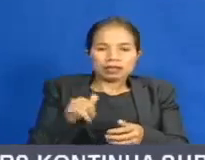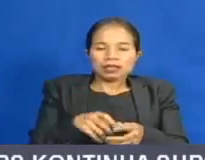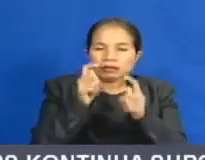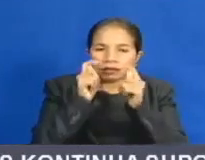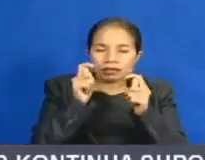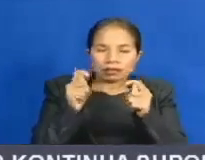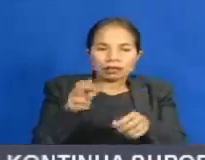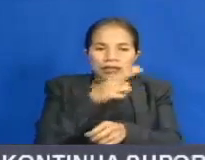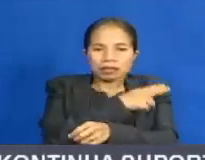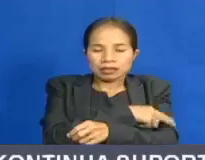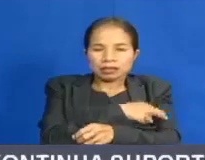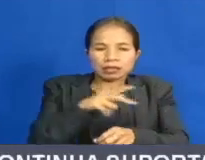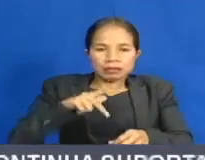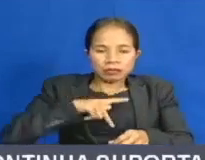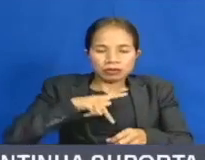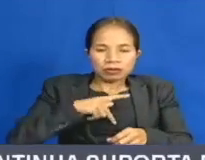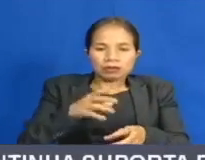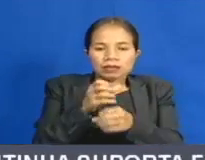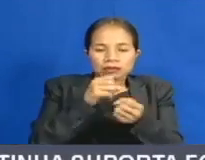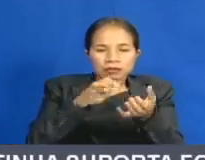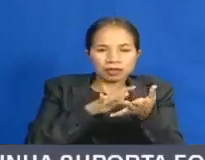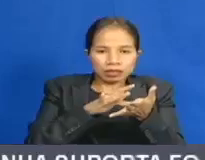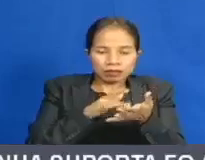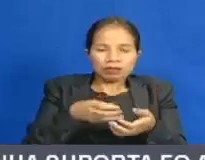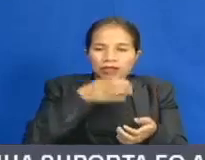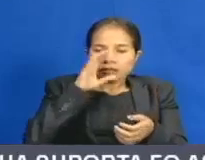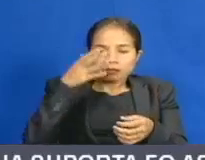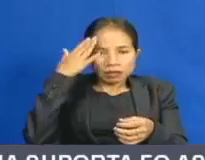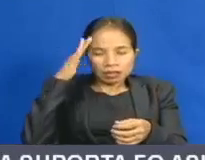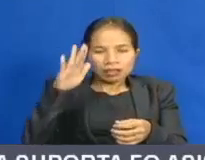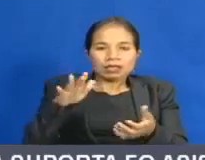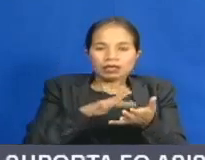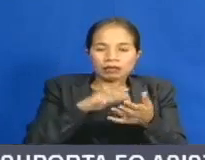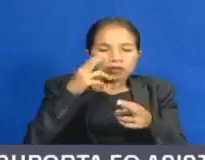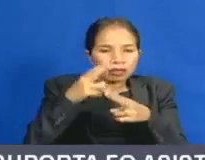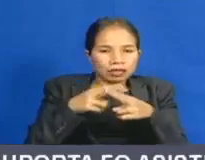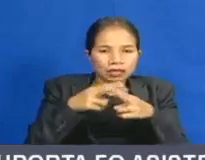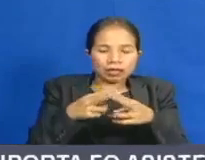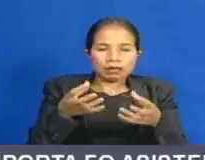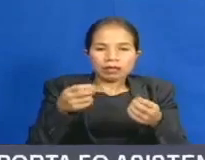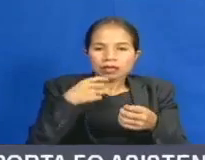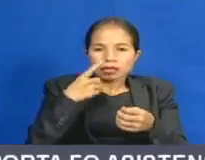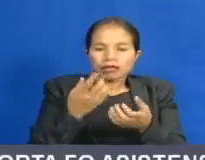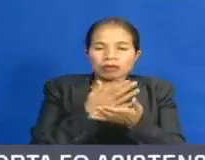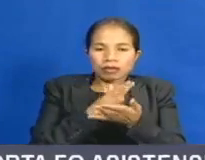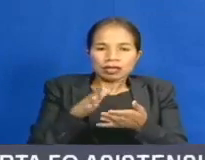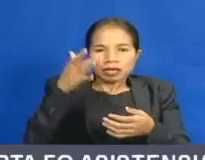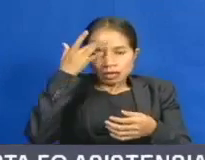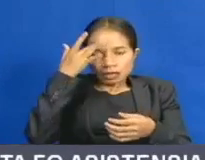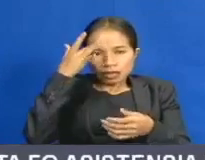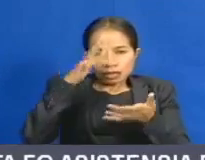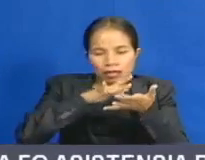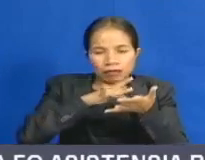e facilidade saúde pública, sima imoro ka consumo la hatene ay moruk nenaran, balung fali dehang sosadet ay moruk e